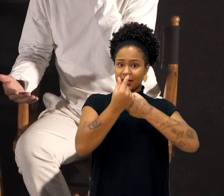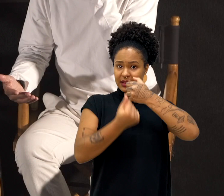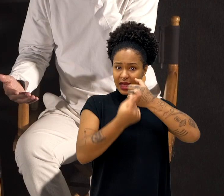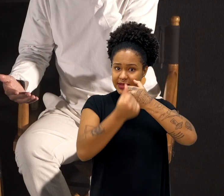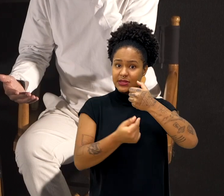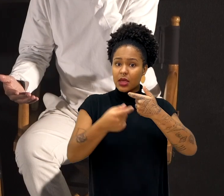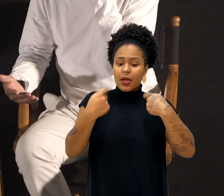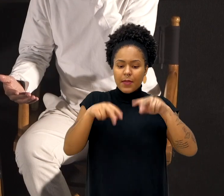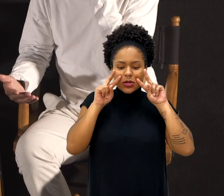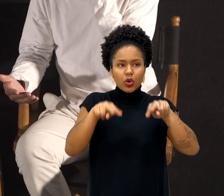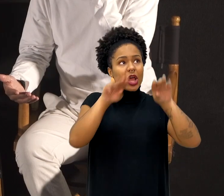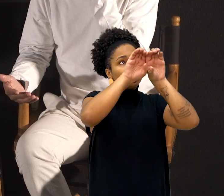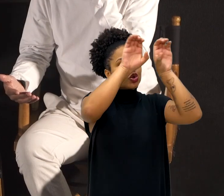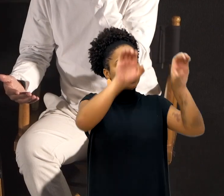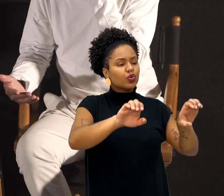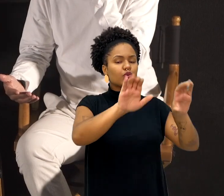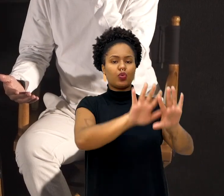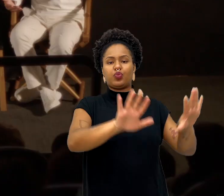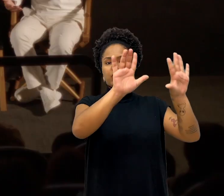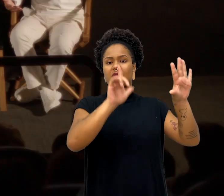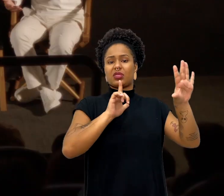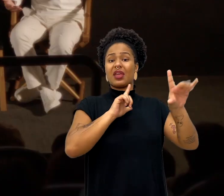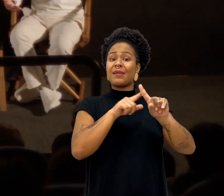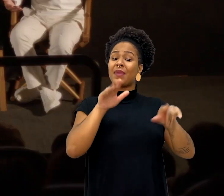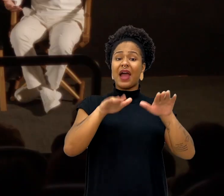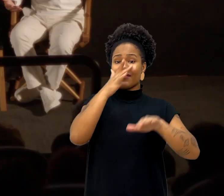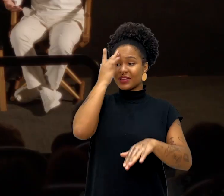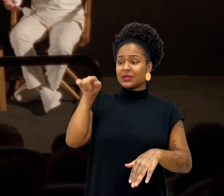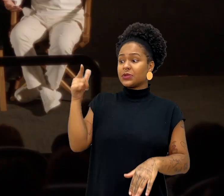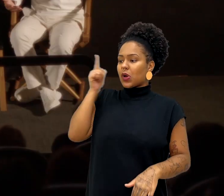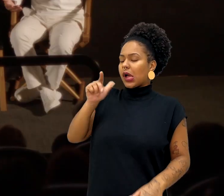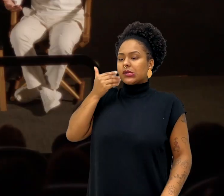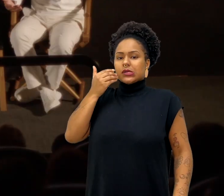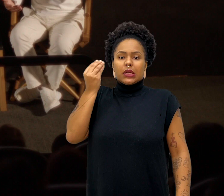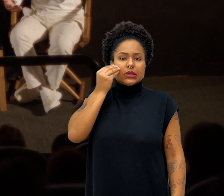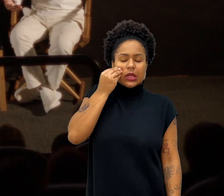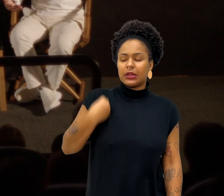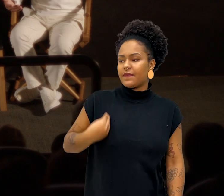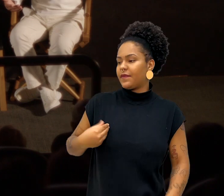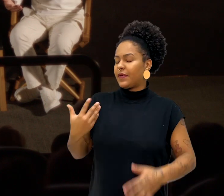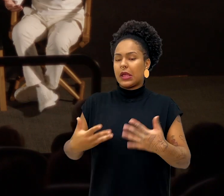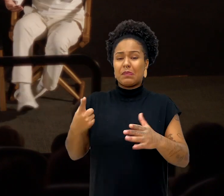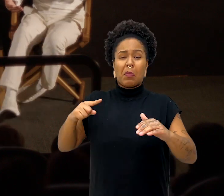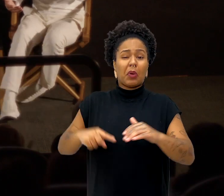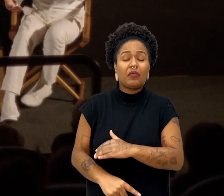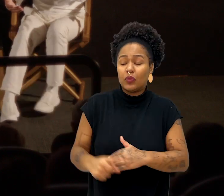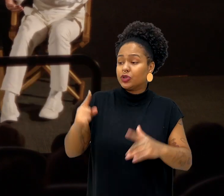importante olhar de uma estrutura. Mas, às vezes, essas pessoas estão num lugar de sobrevivência tão